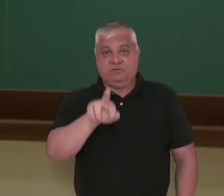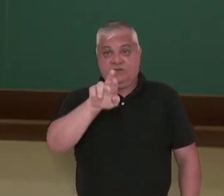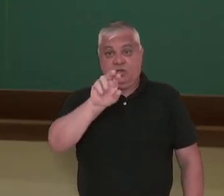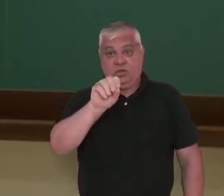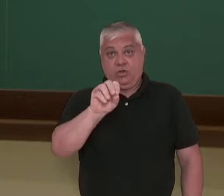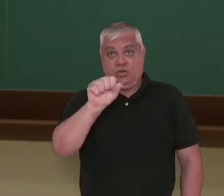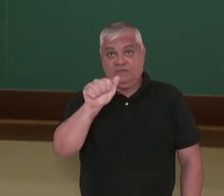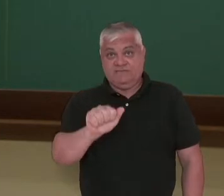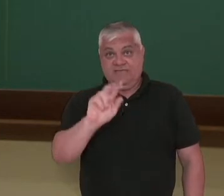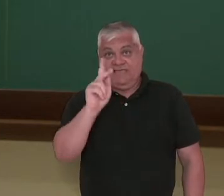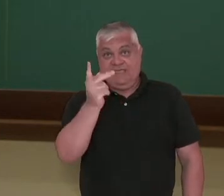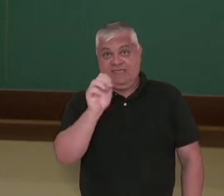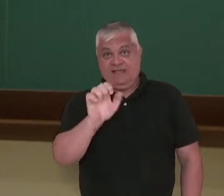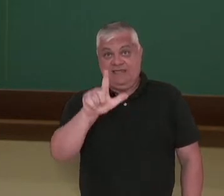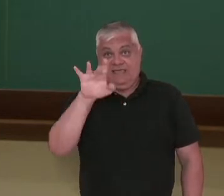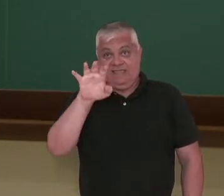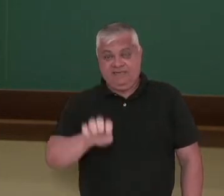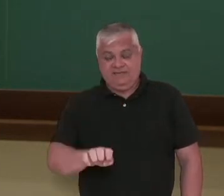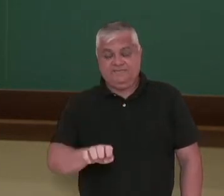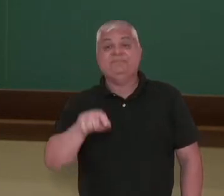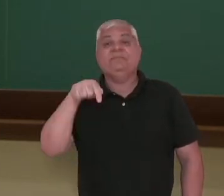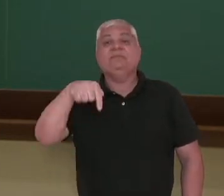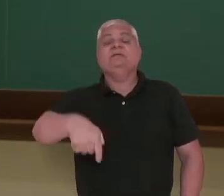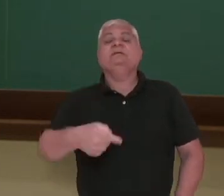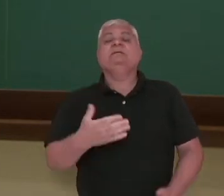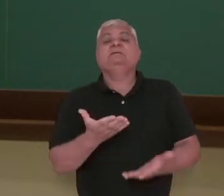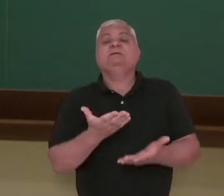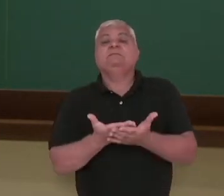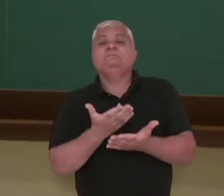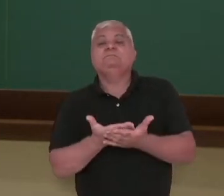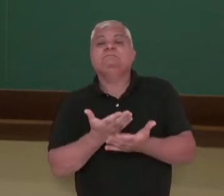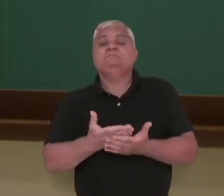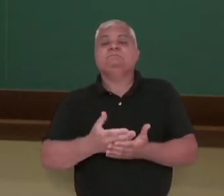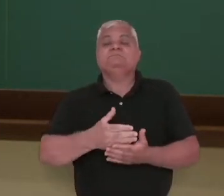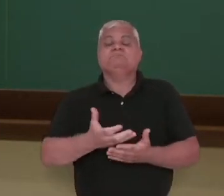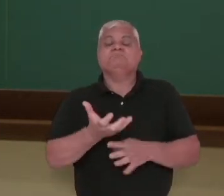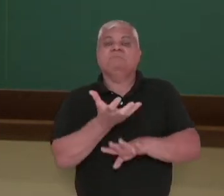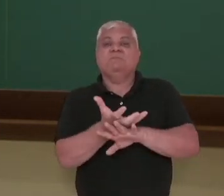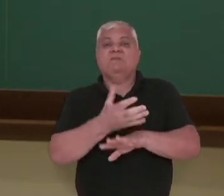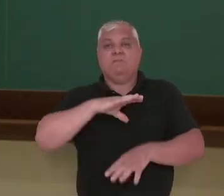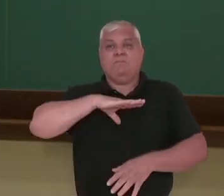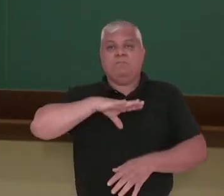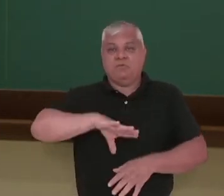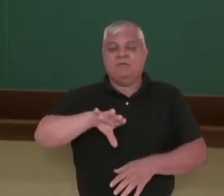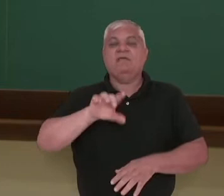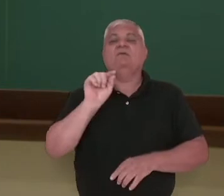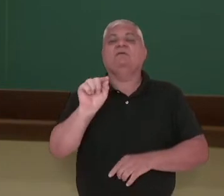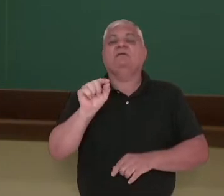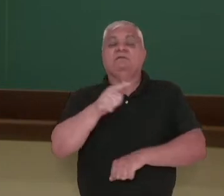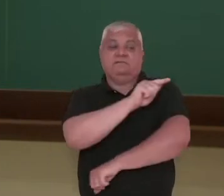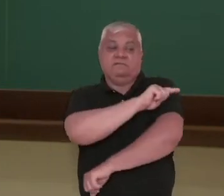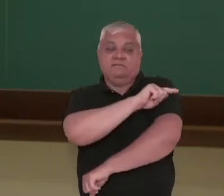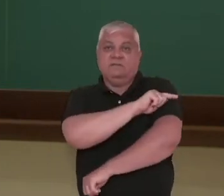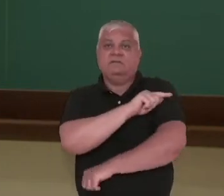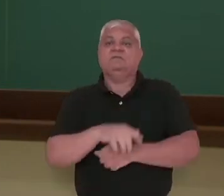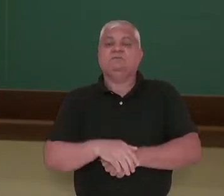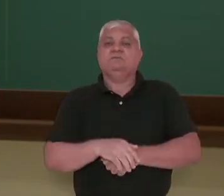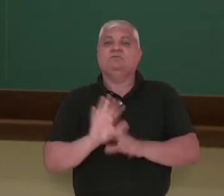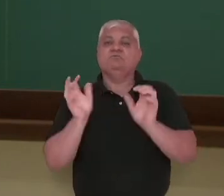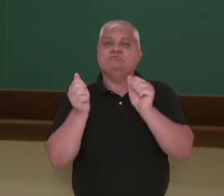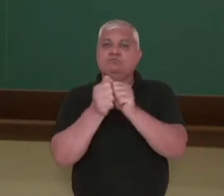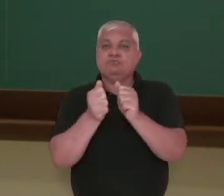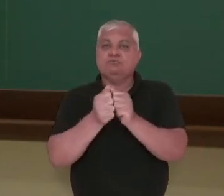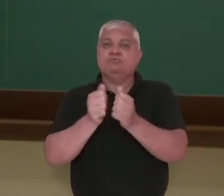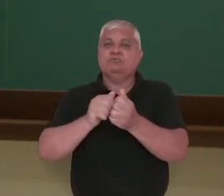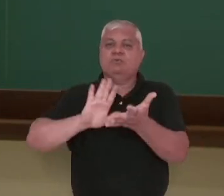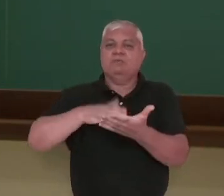Helena Bueno, estou aqui ministrando as aulas de língua portuguesa para os estudantes do 7º ano. Está fazendo aqui a